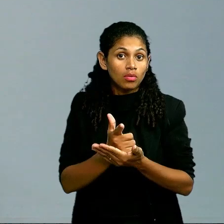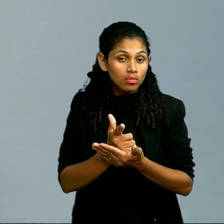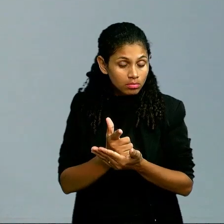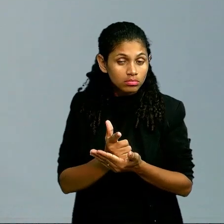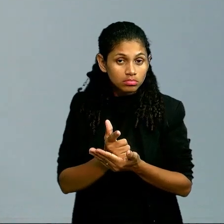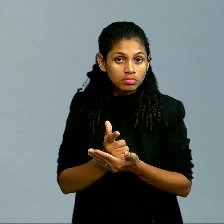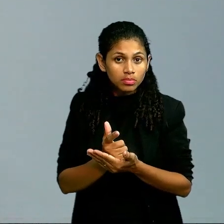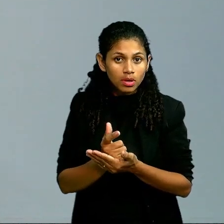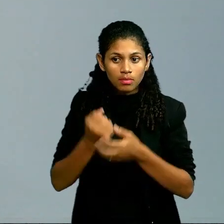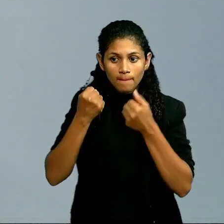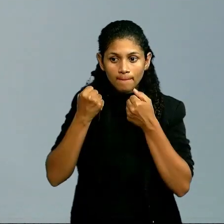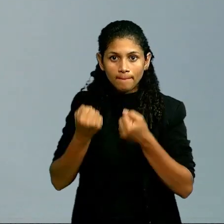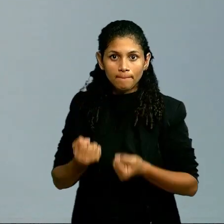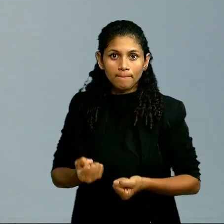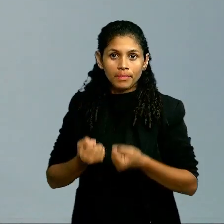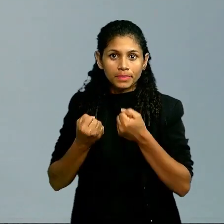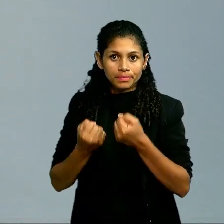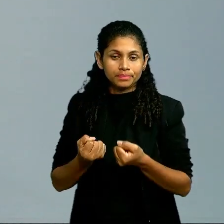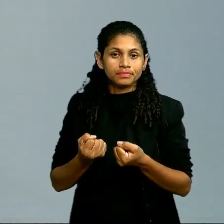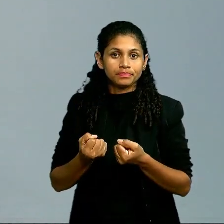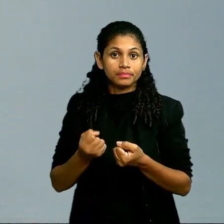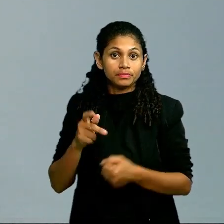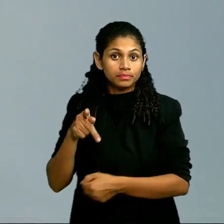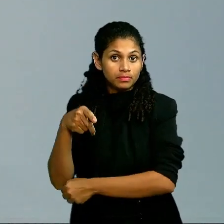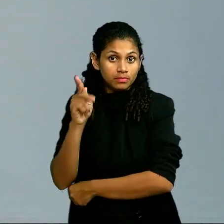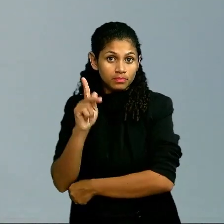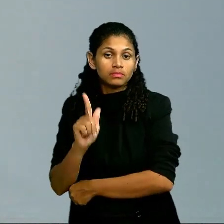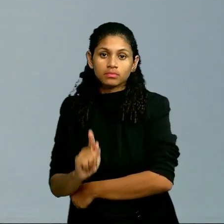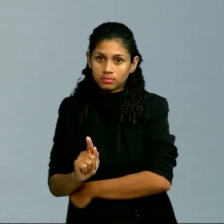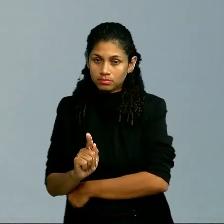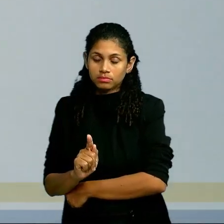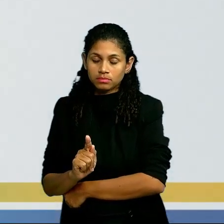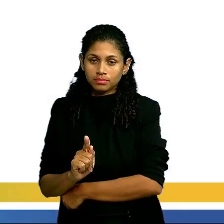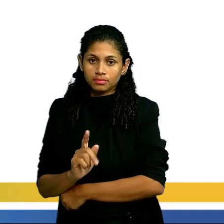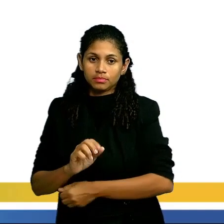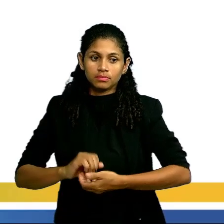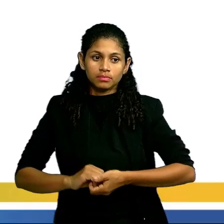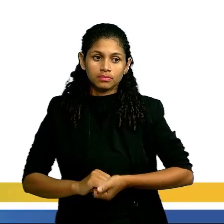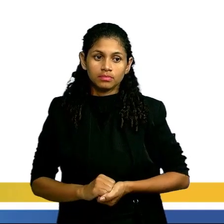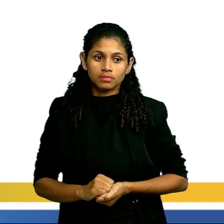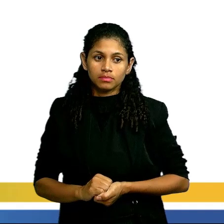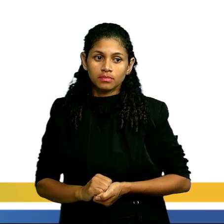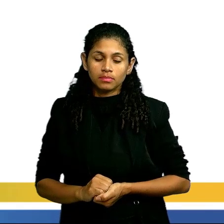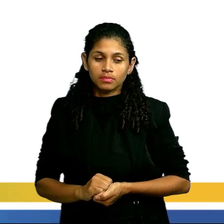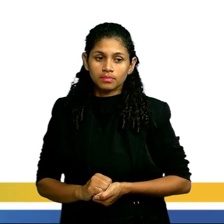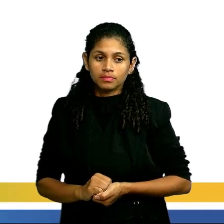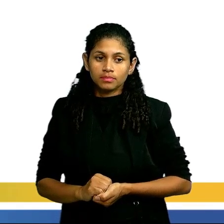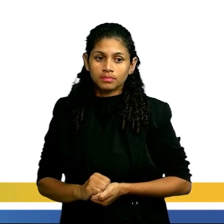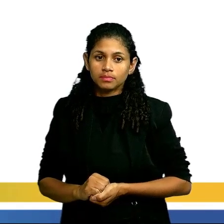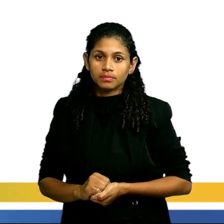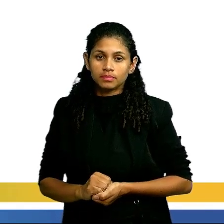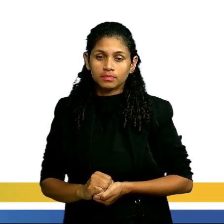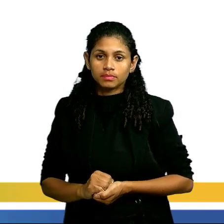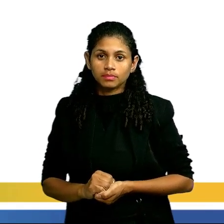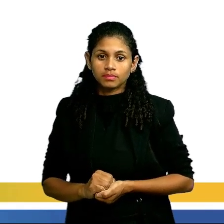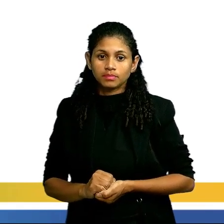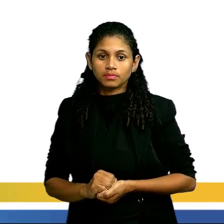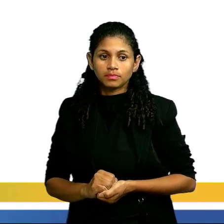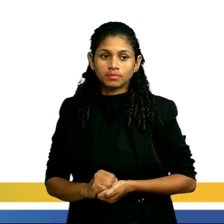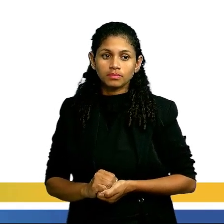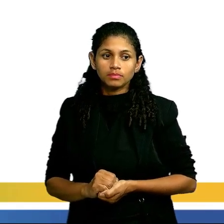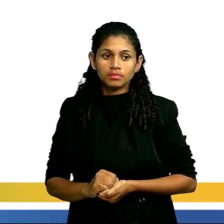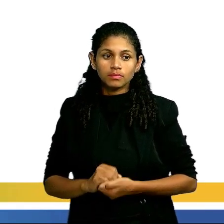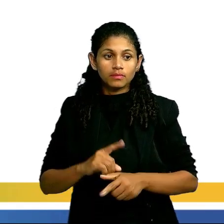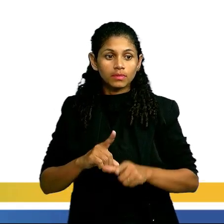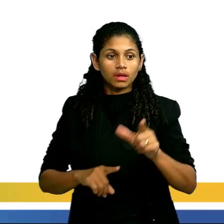essa parte que nós vamos trabalhar, na massa, tá? Vamos trabalhar com quilo. Então vejamos, nós temos aí